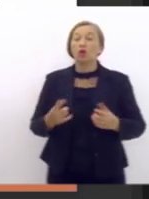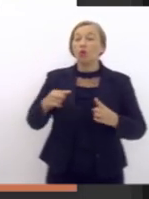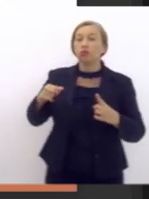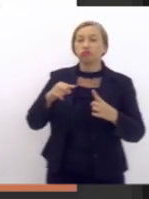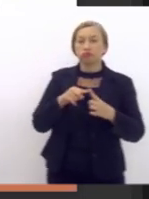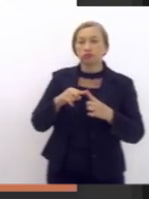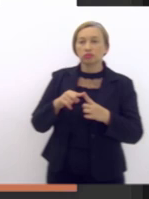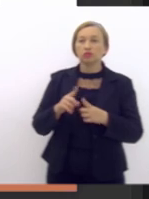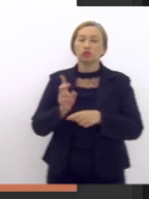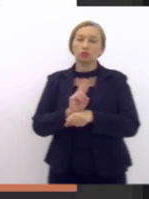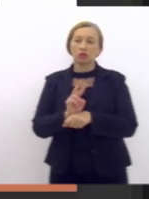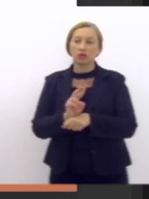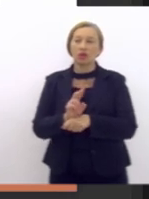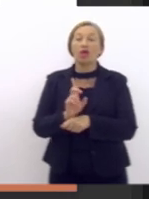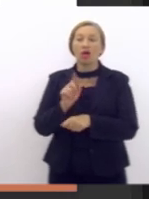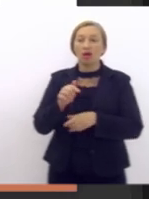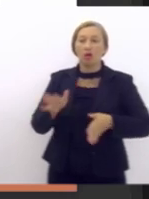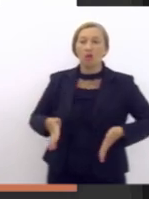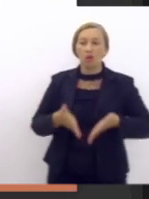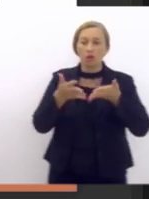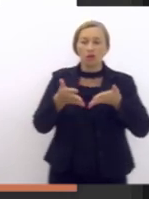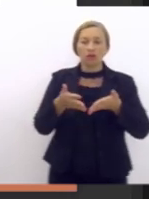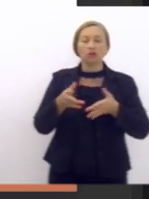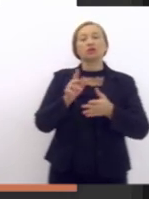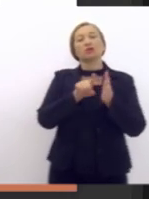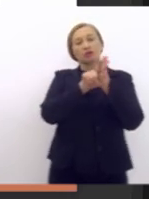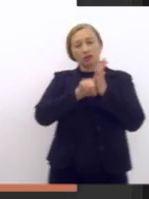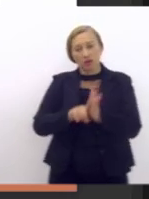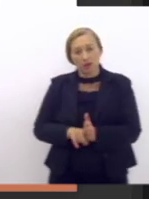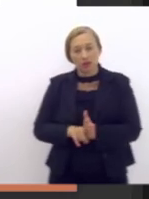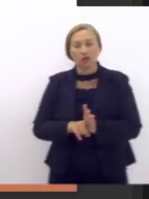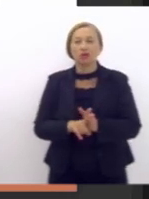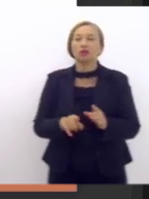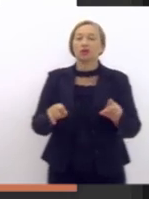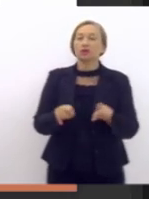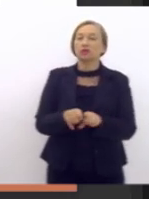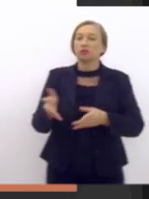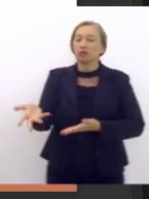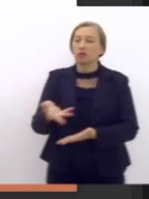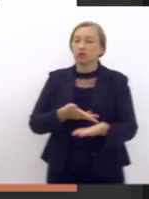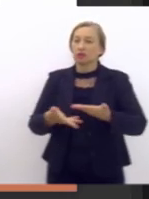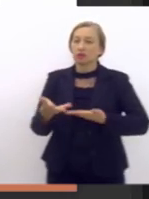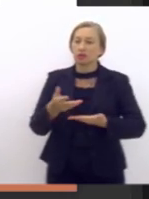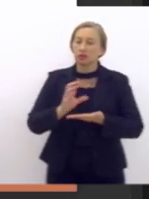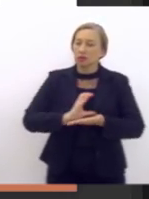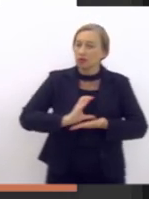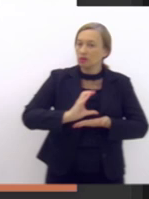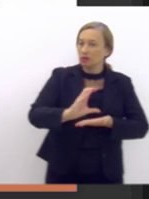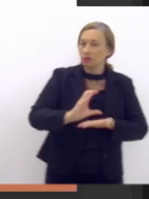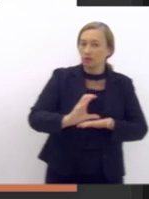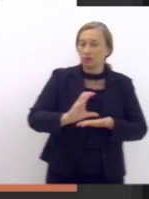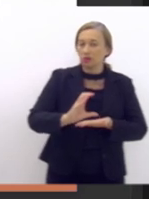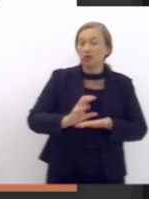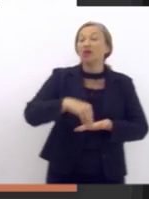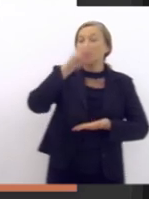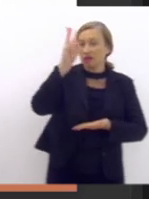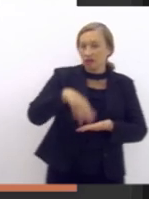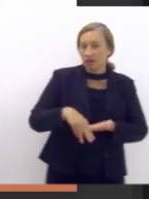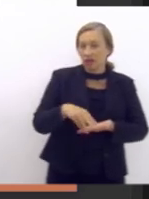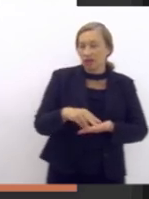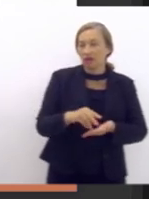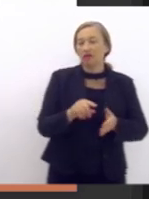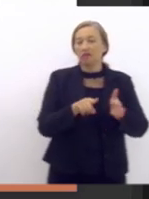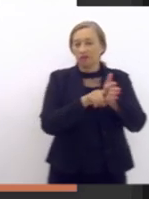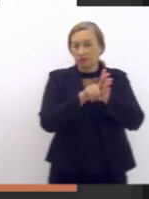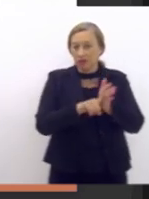objetivos do observatório é impulsionar a realização dessas pesquisas, fazendo também essas pontes de financiamento entre quem faz as pesquisas e entre